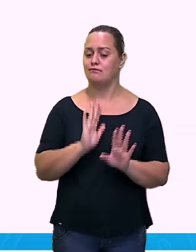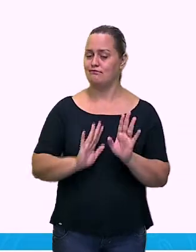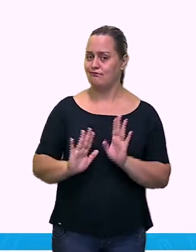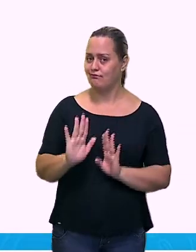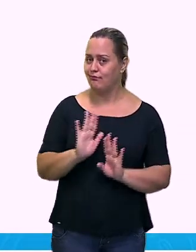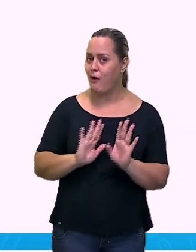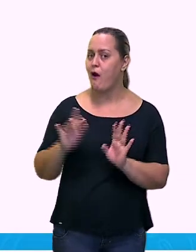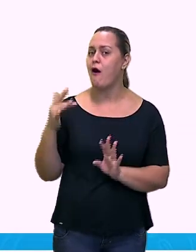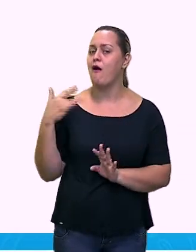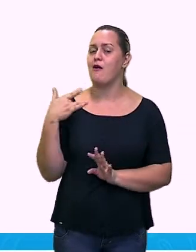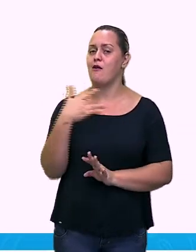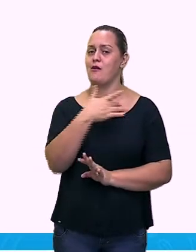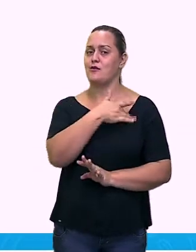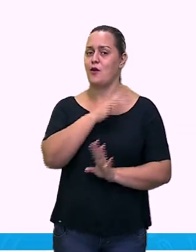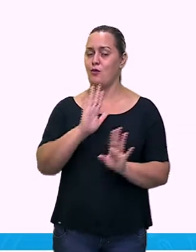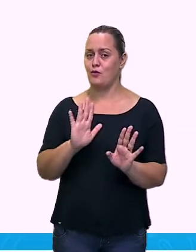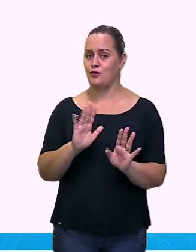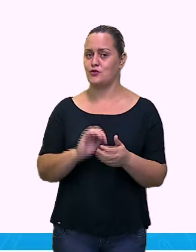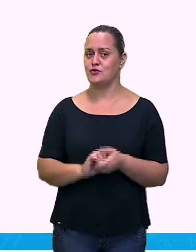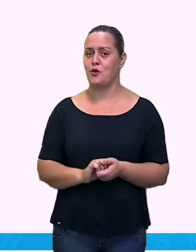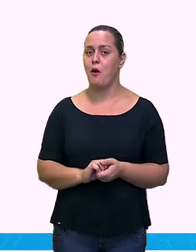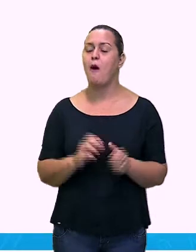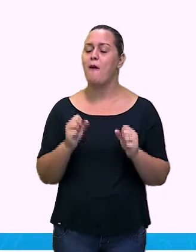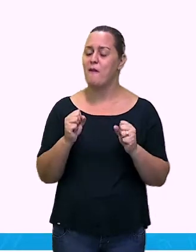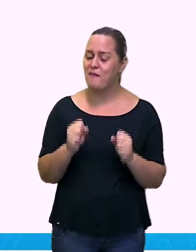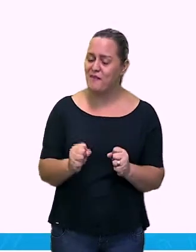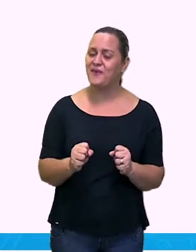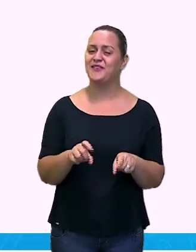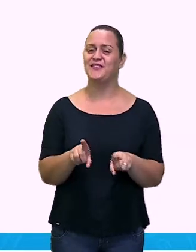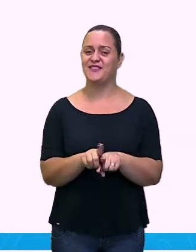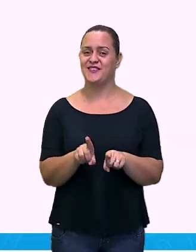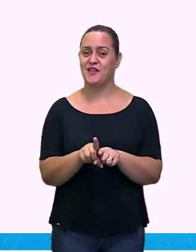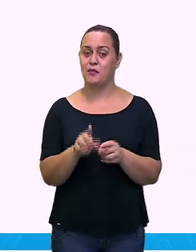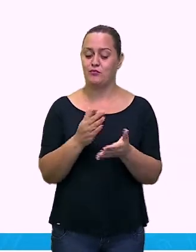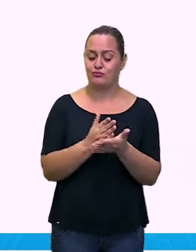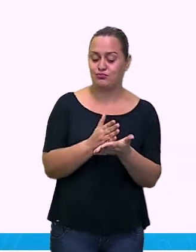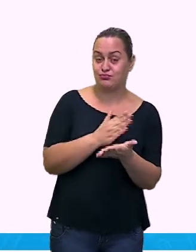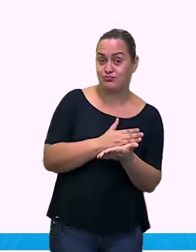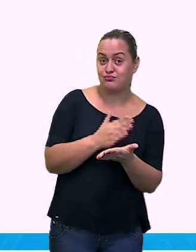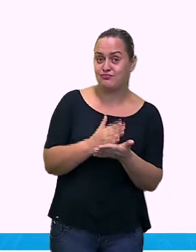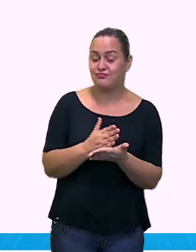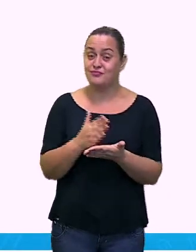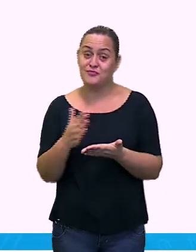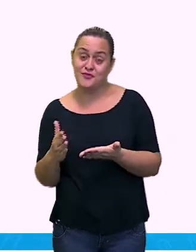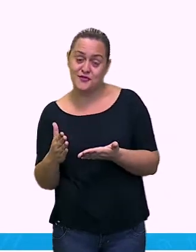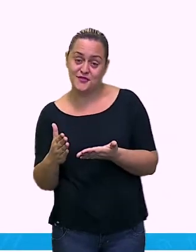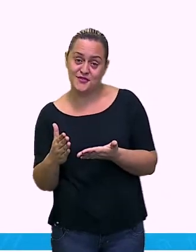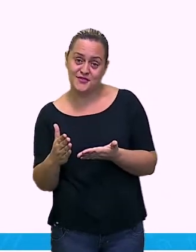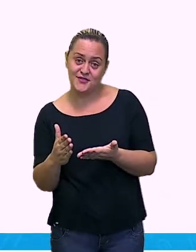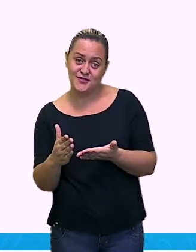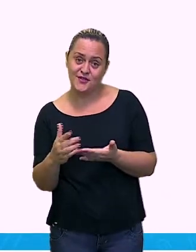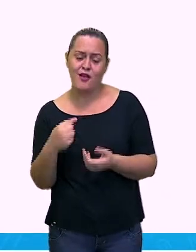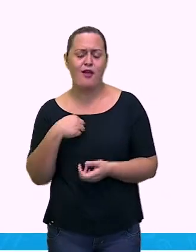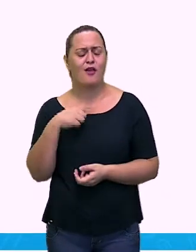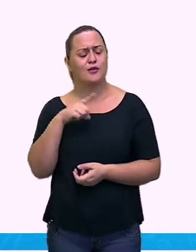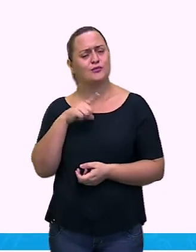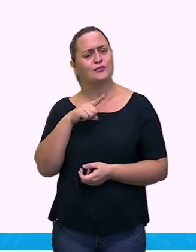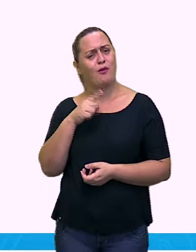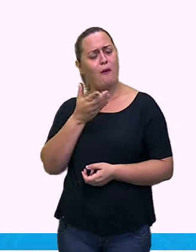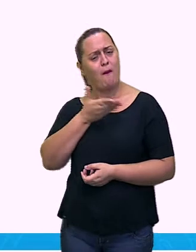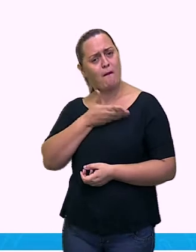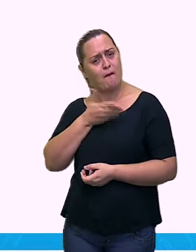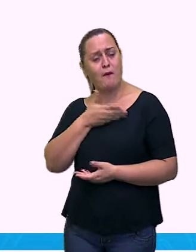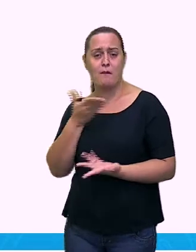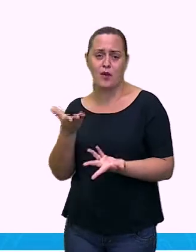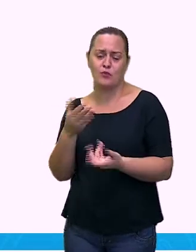nesse chocolate mas eu não quero comer todo esse chocolate eu tenho um amigo